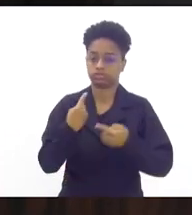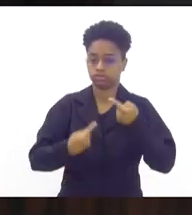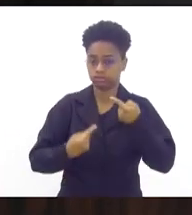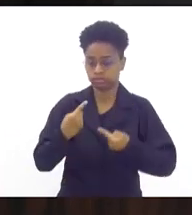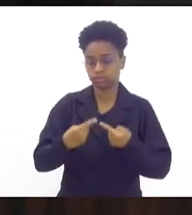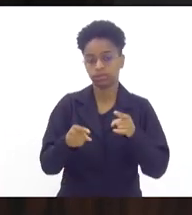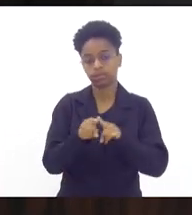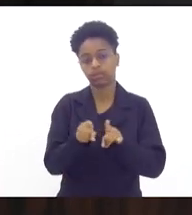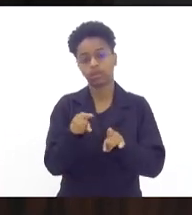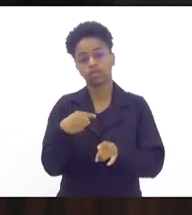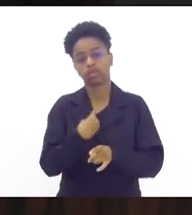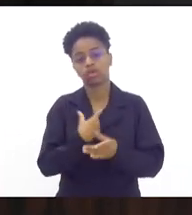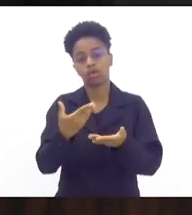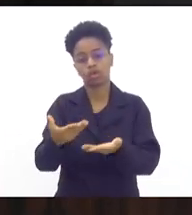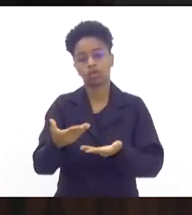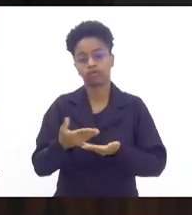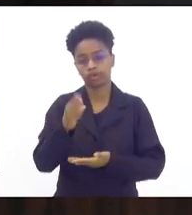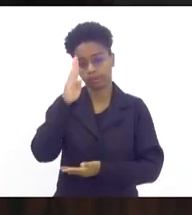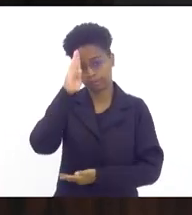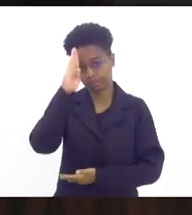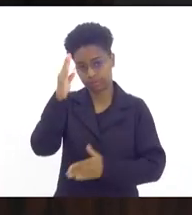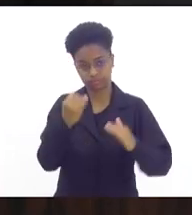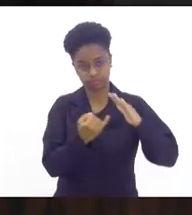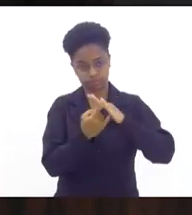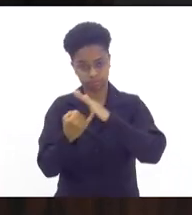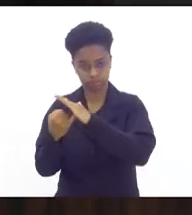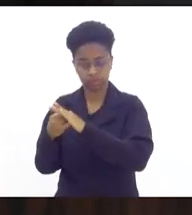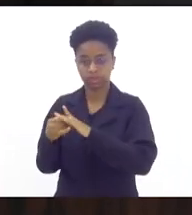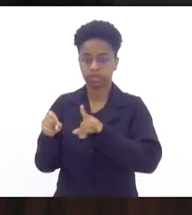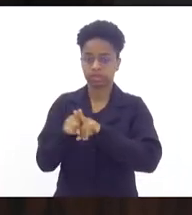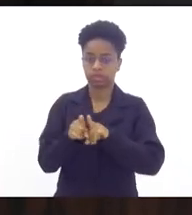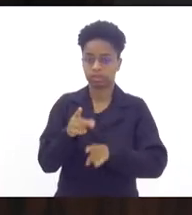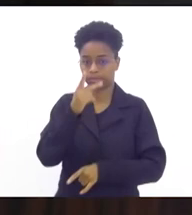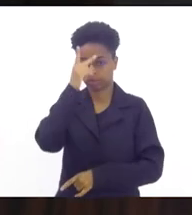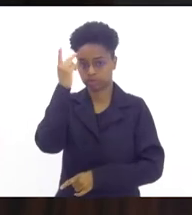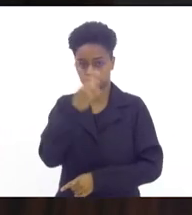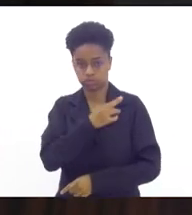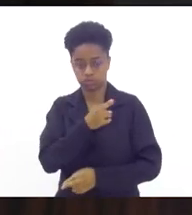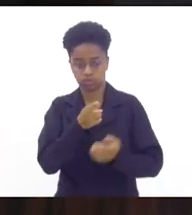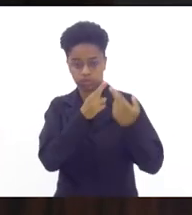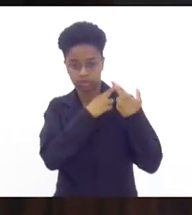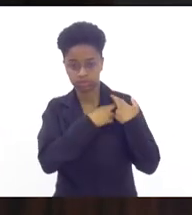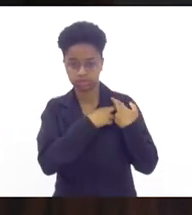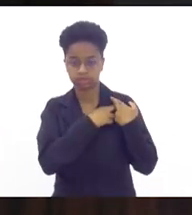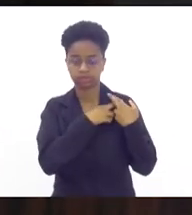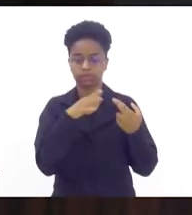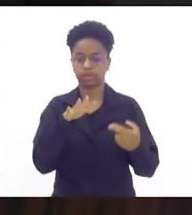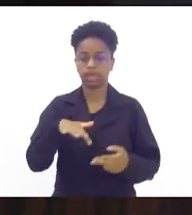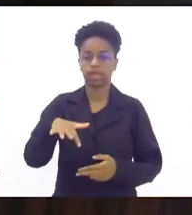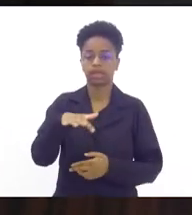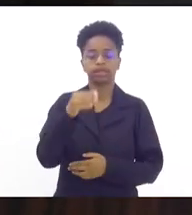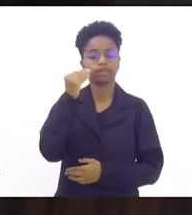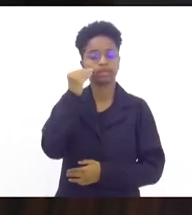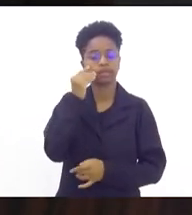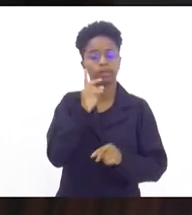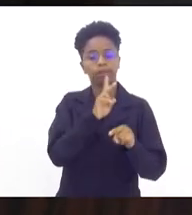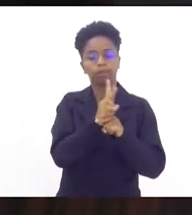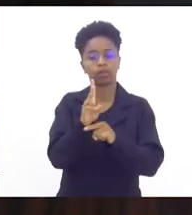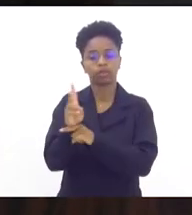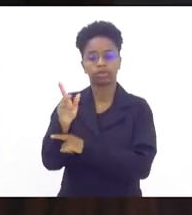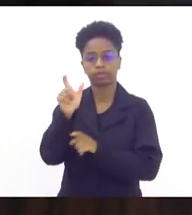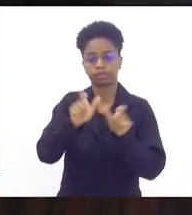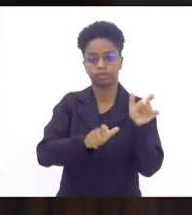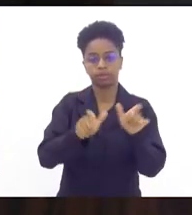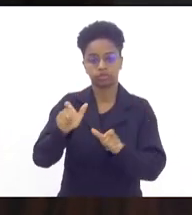convocamos as principais instituições e autoridades relacionada a proteção das